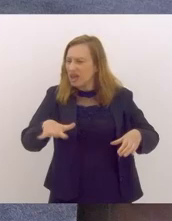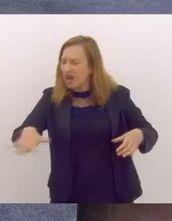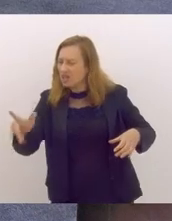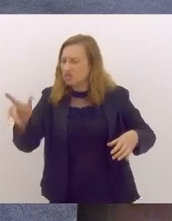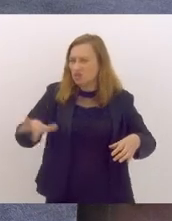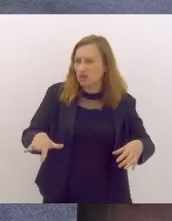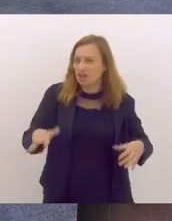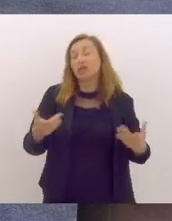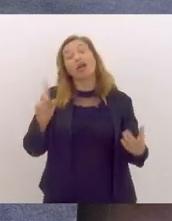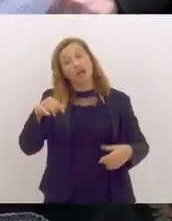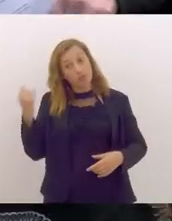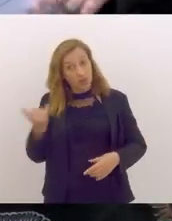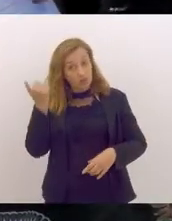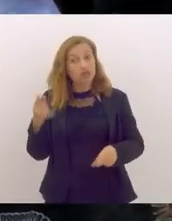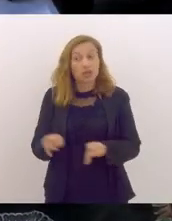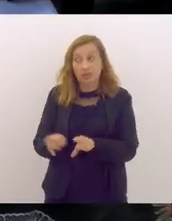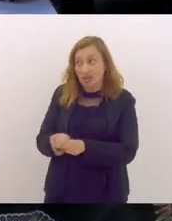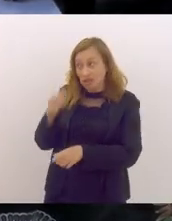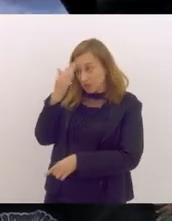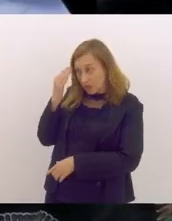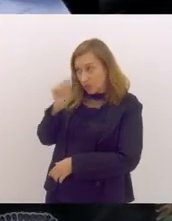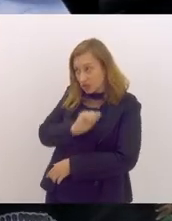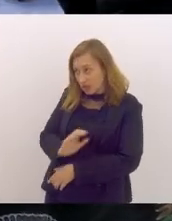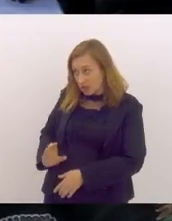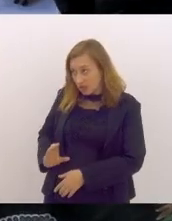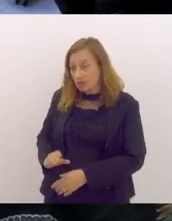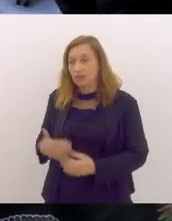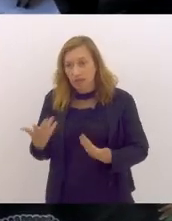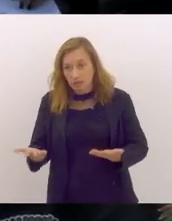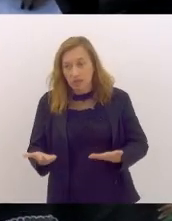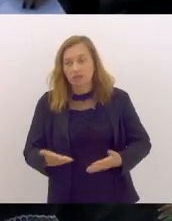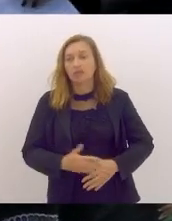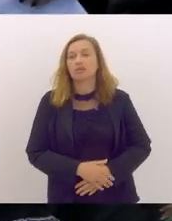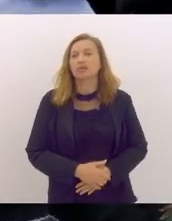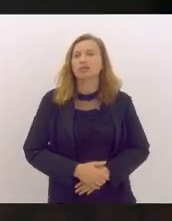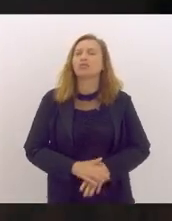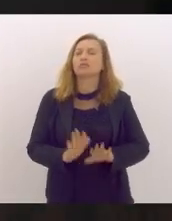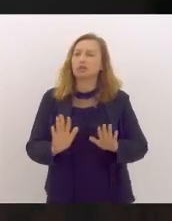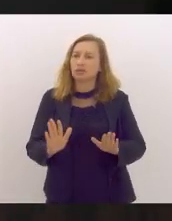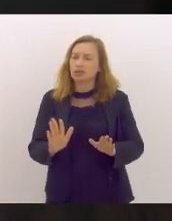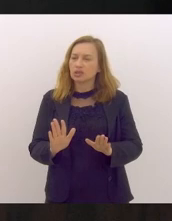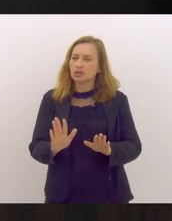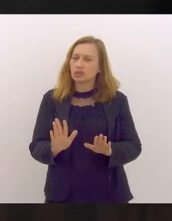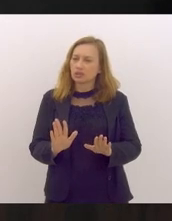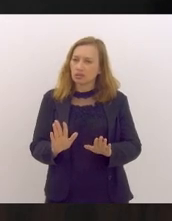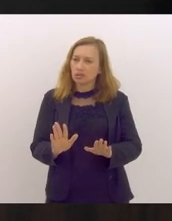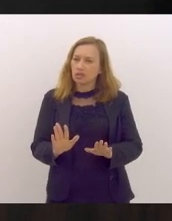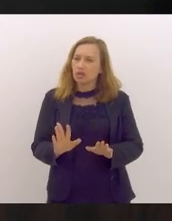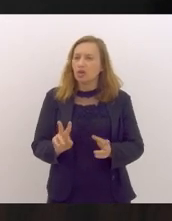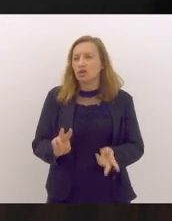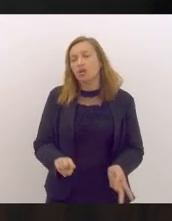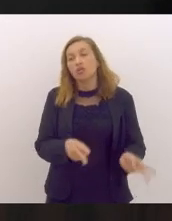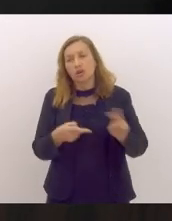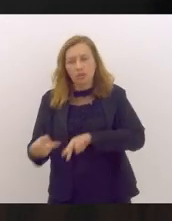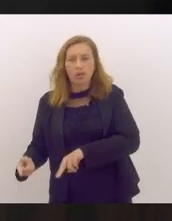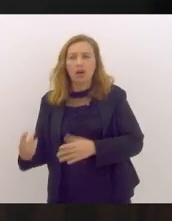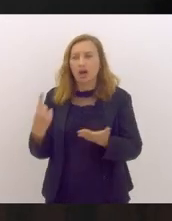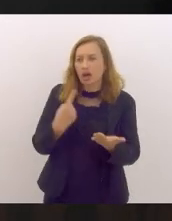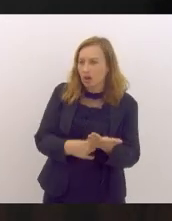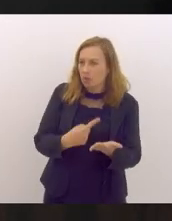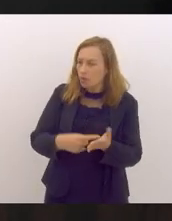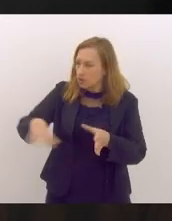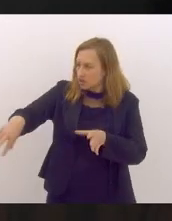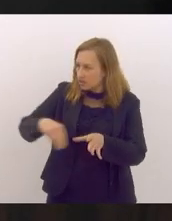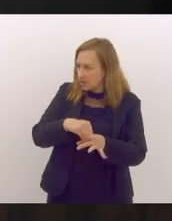uma ponderação importante também, entendeu, André? Só para André, só para. Eu quero encaminhar ponderação o importante aqui. Há acordo se a gente fixar